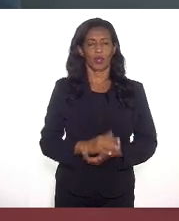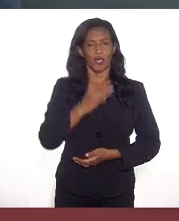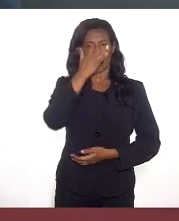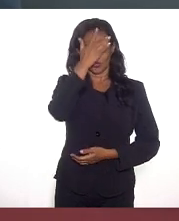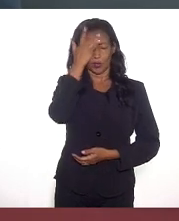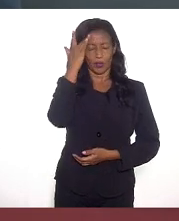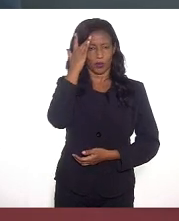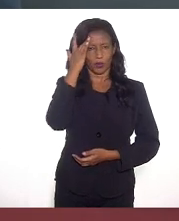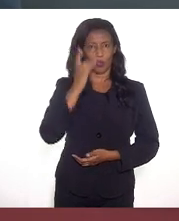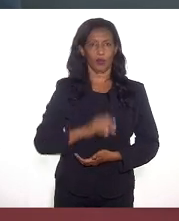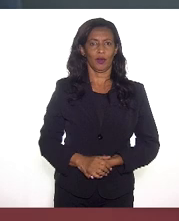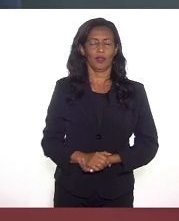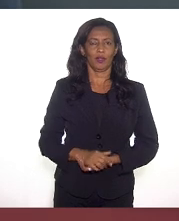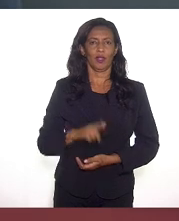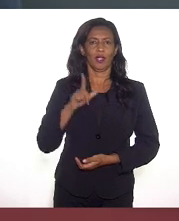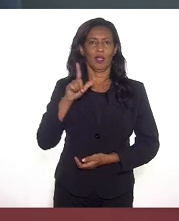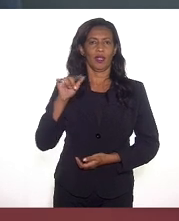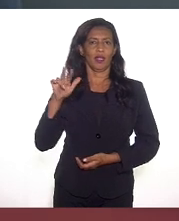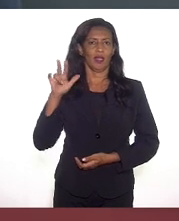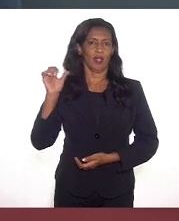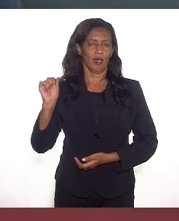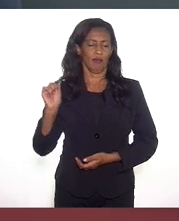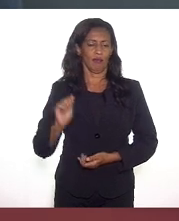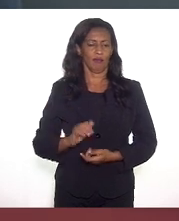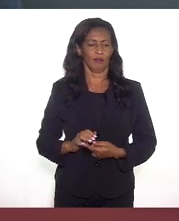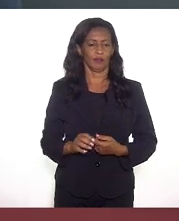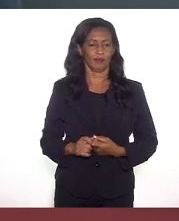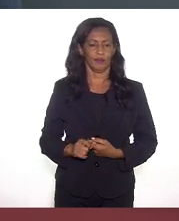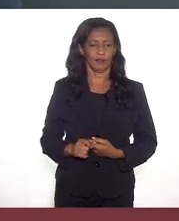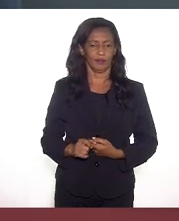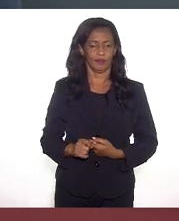pessoas: Miriam Alves Pereira,